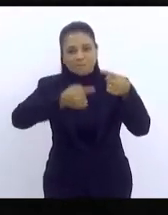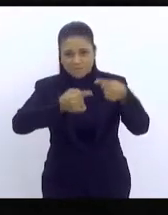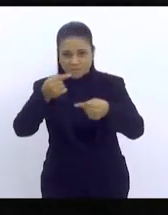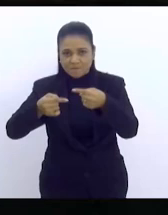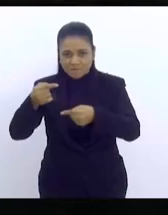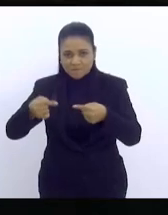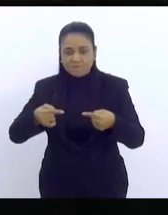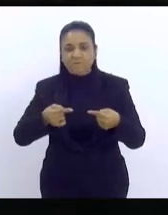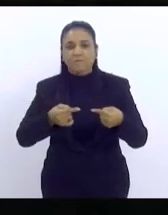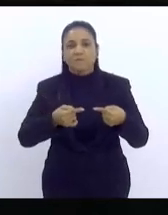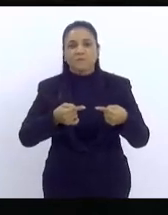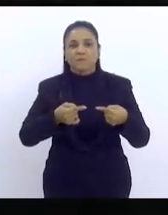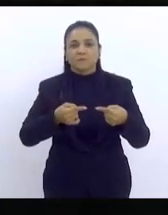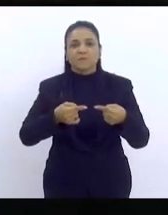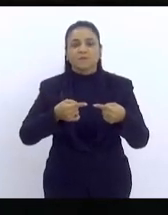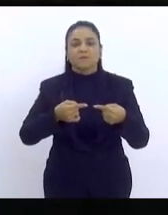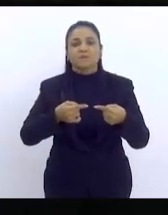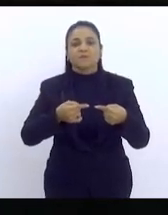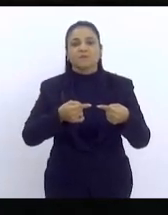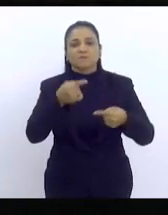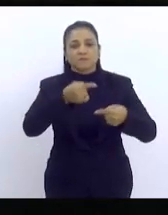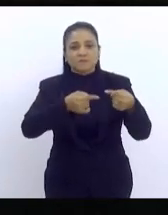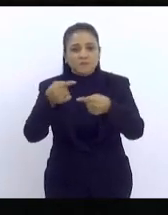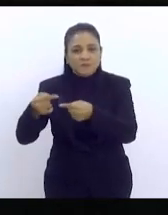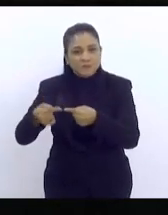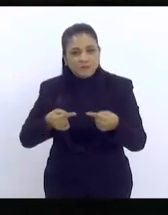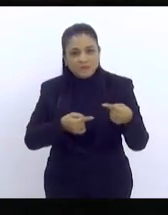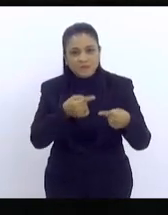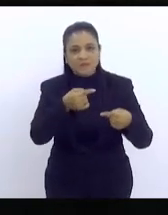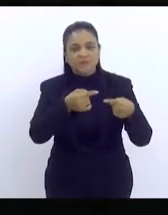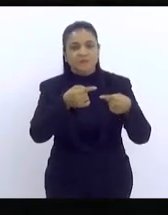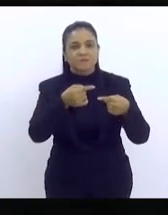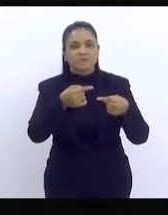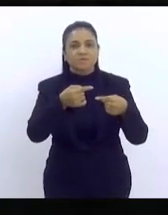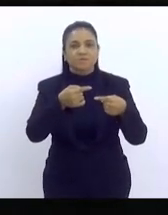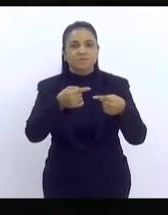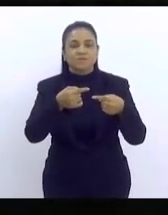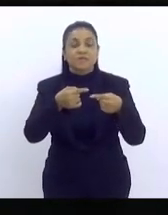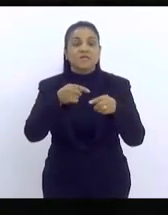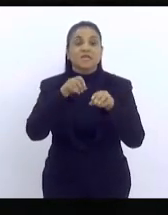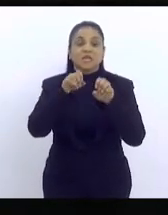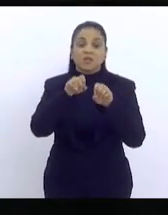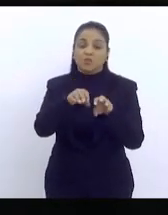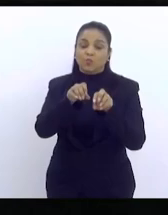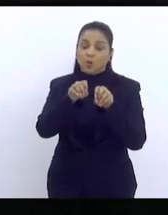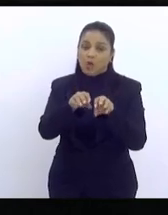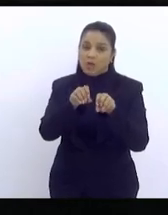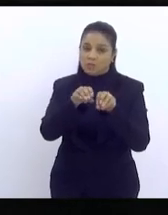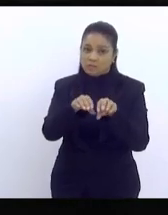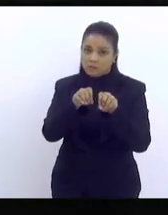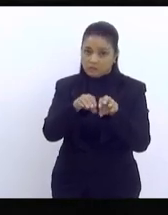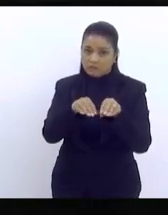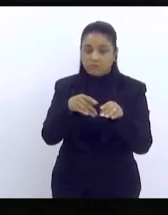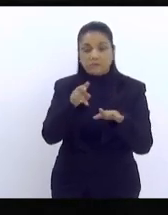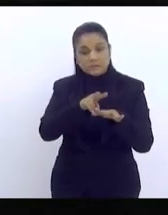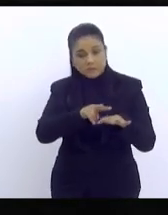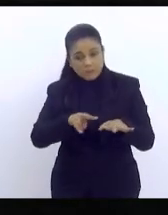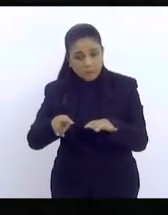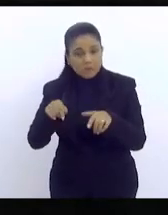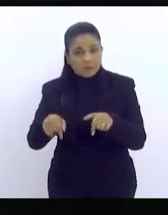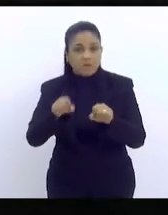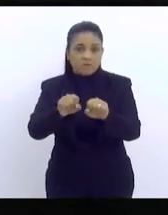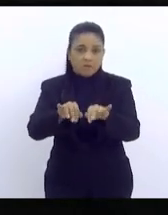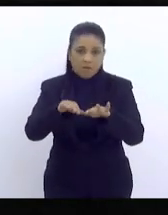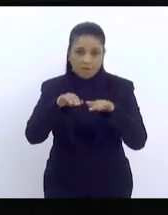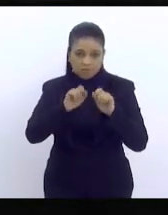e dizer é o debate sobre educação tivemos nessa semana aqui na